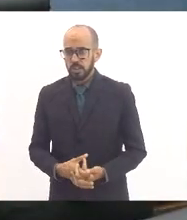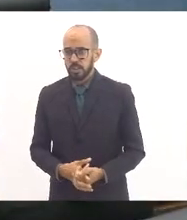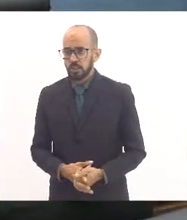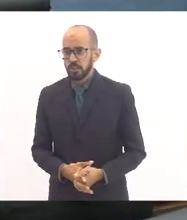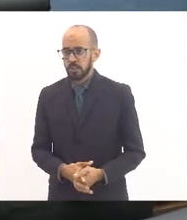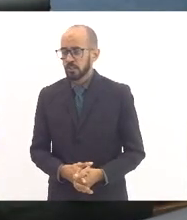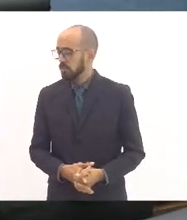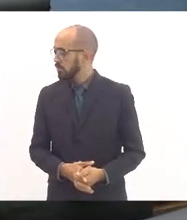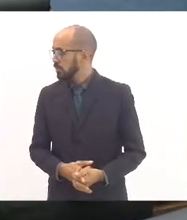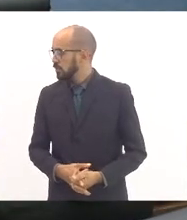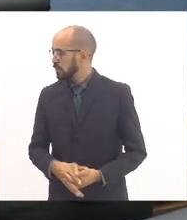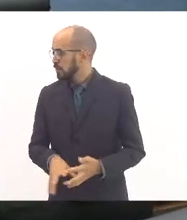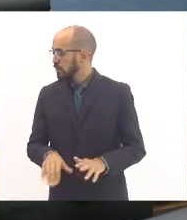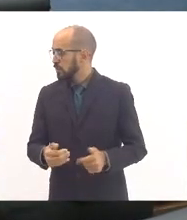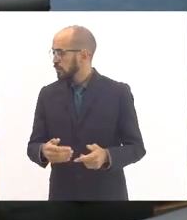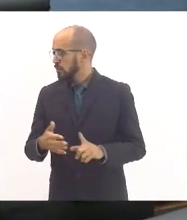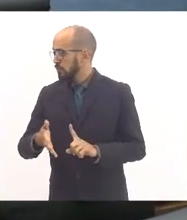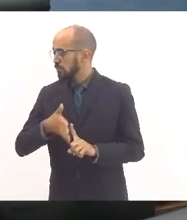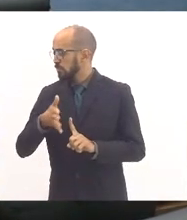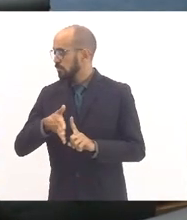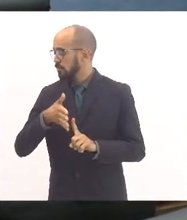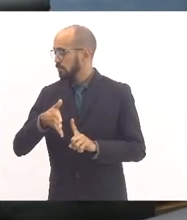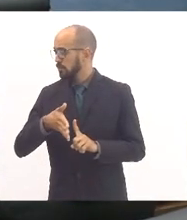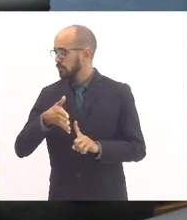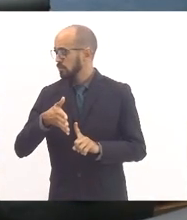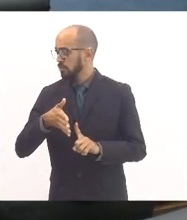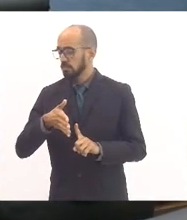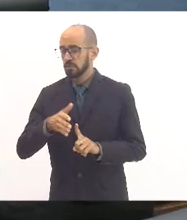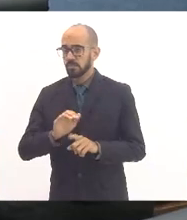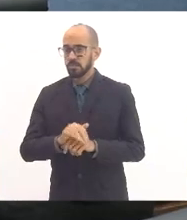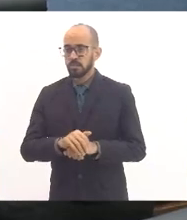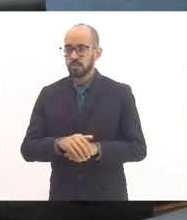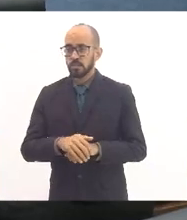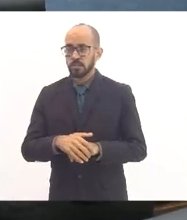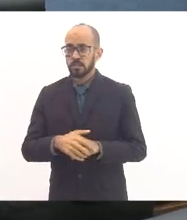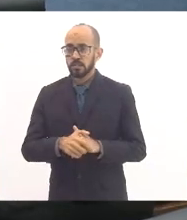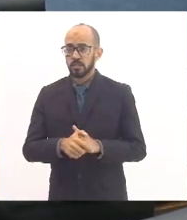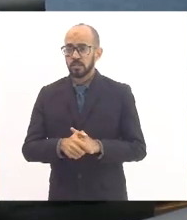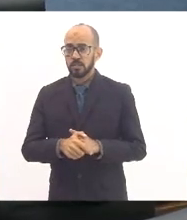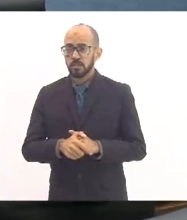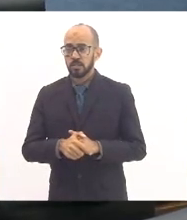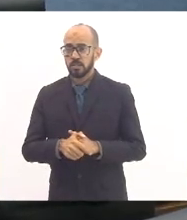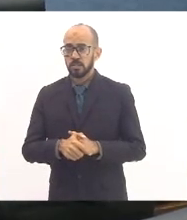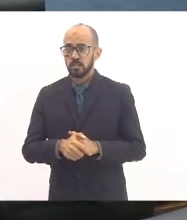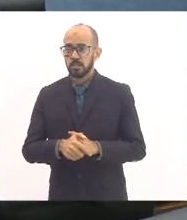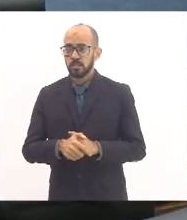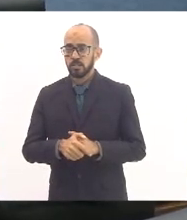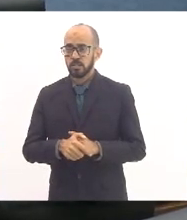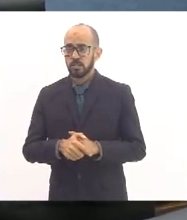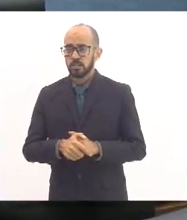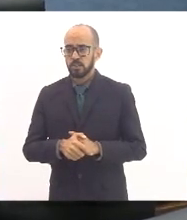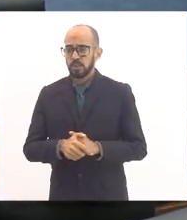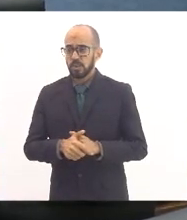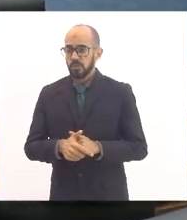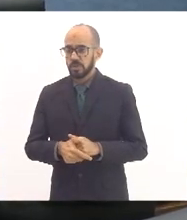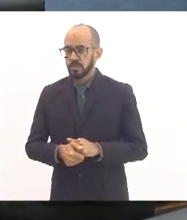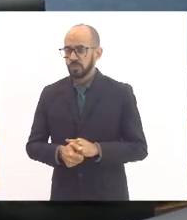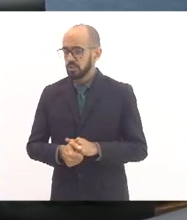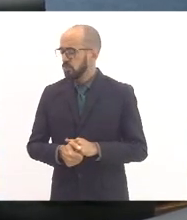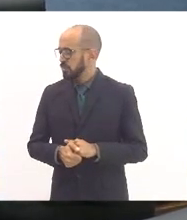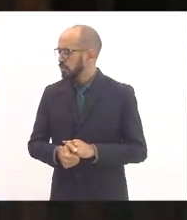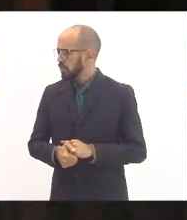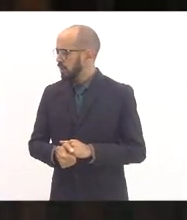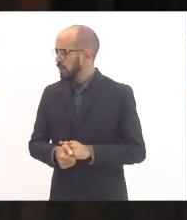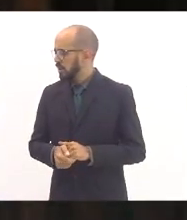passar a palavra para o sindpol Luiz Cláudio presente aqui E desde já aqui